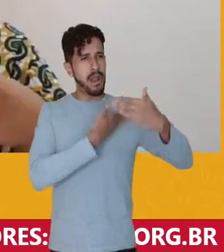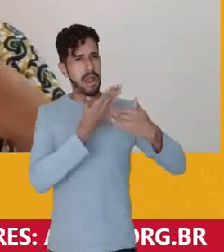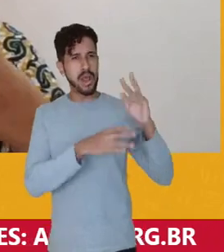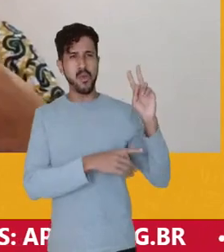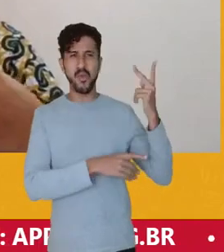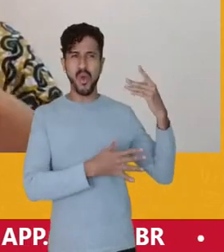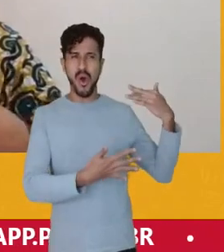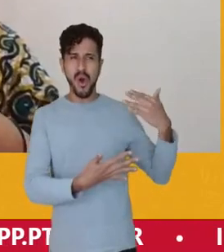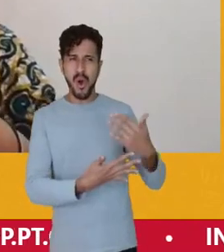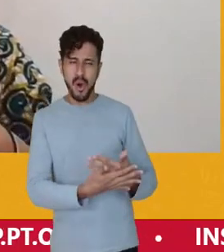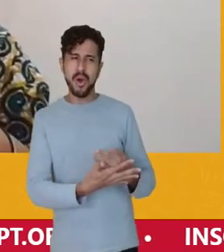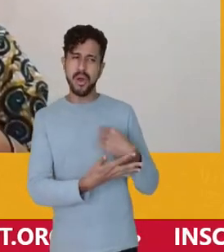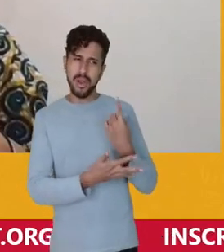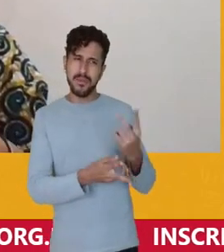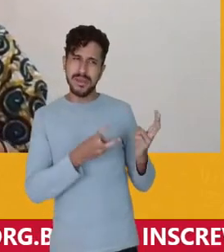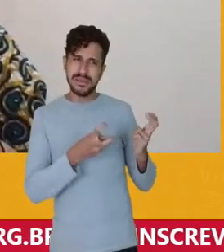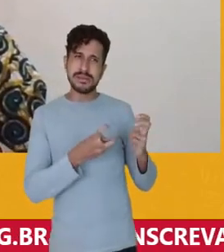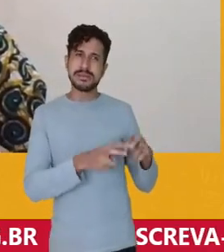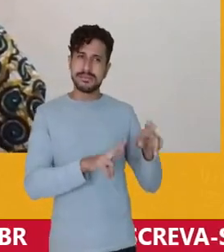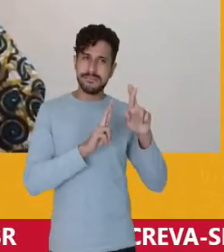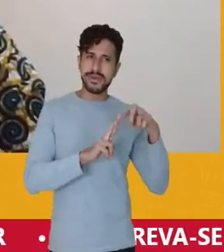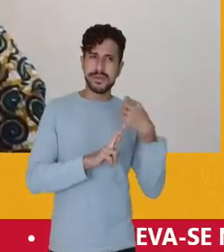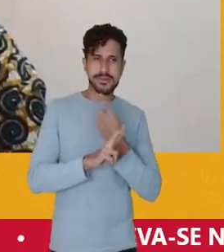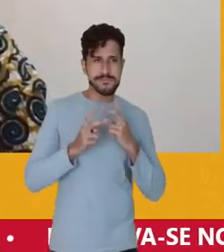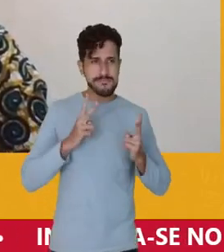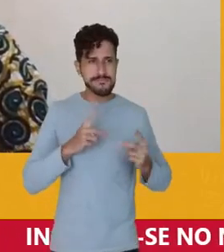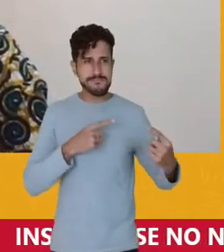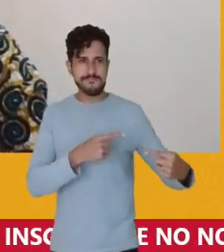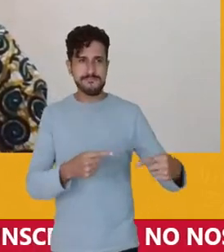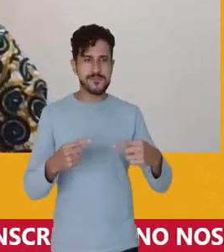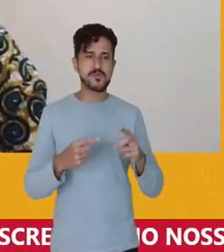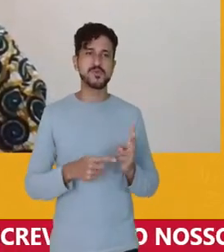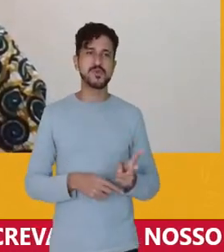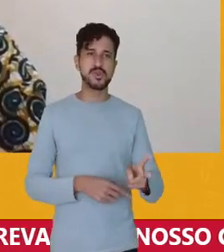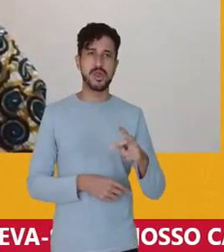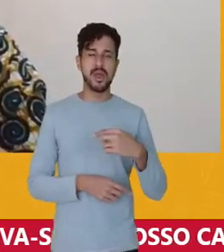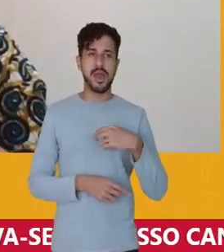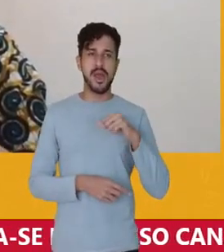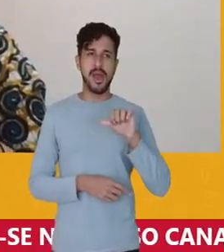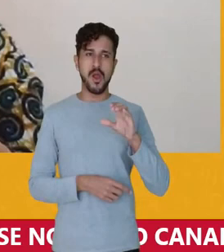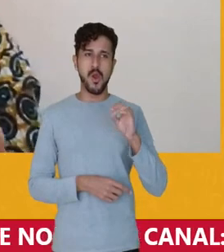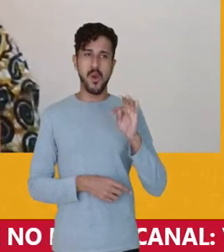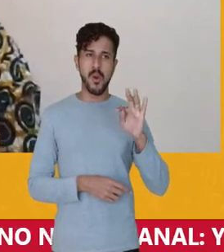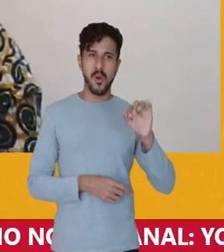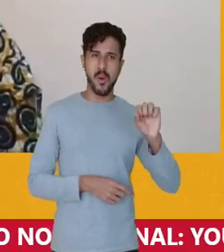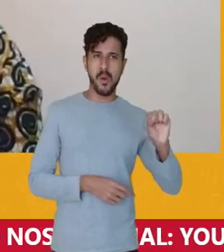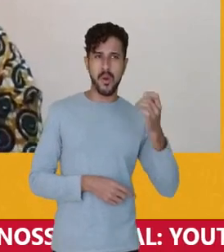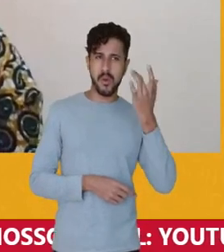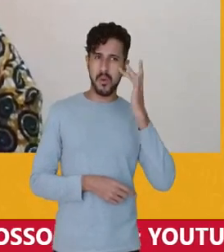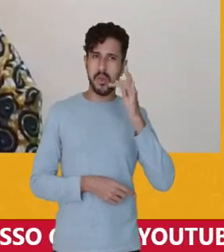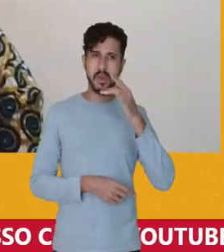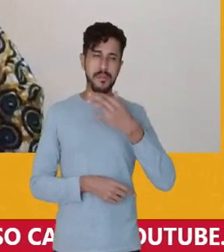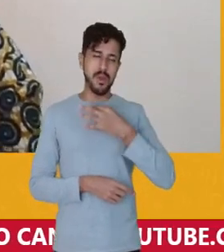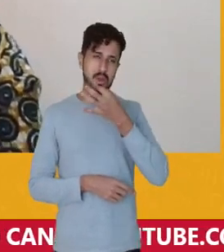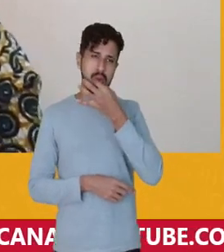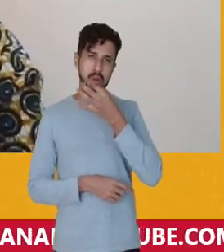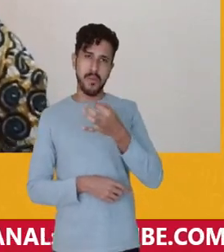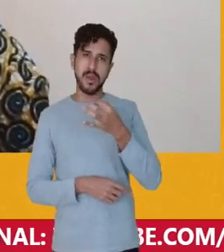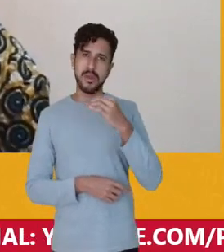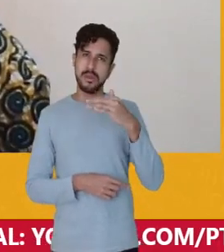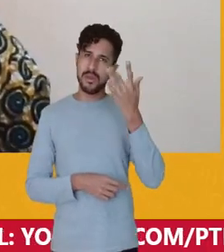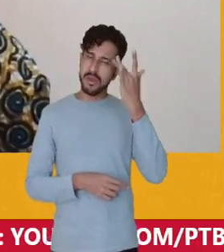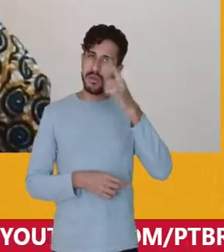percebe e espero que a gente continue. As ações afirmativas, na minha opinião, na minha avaliação, não sei se vocês concordam,